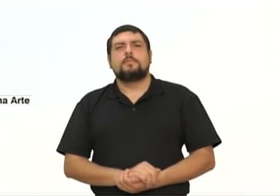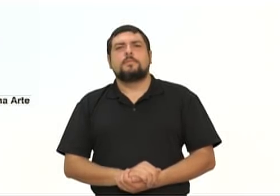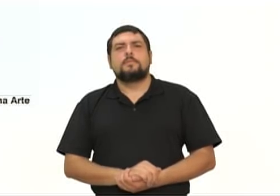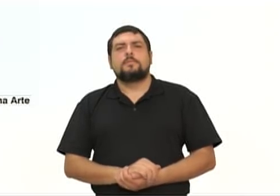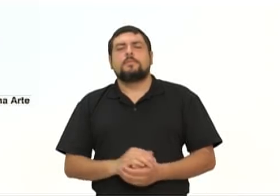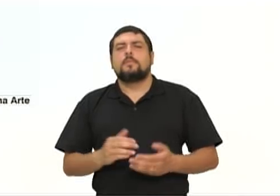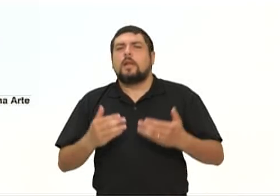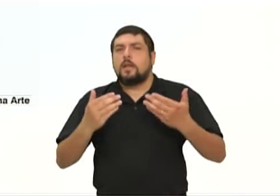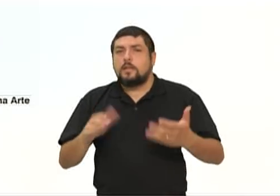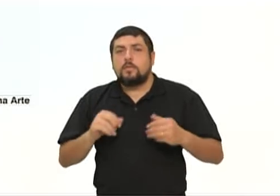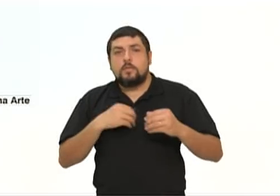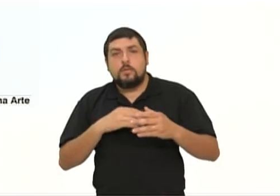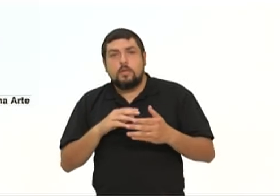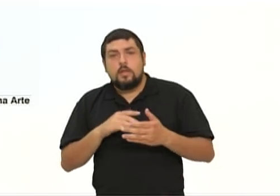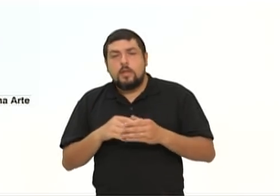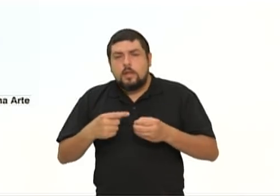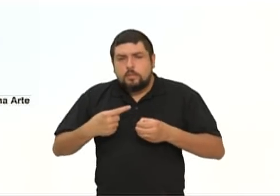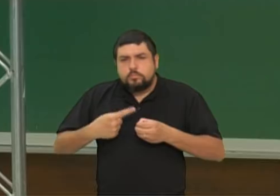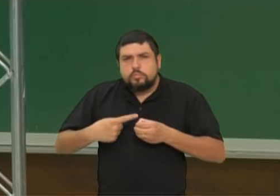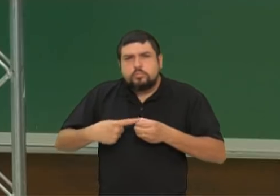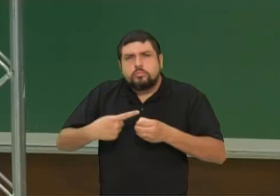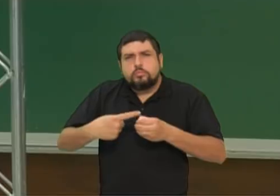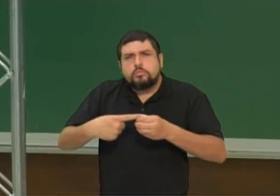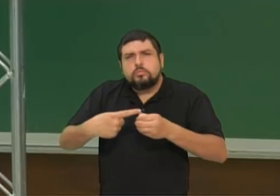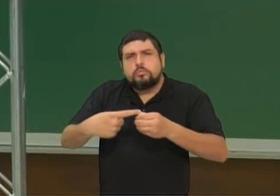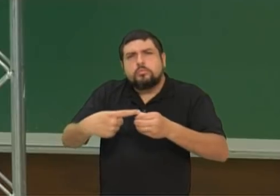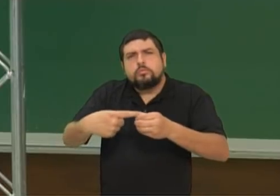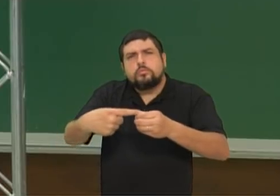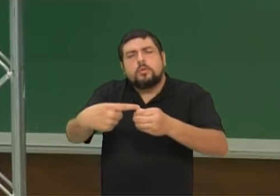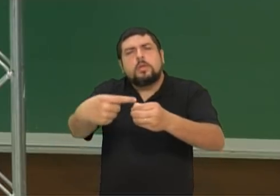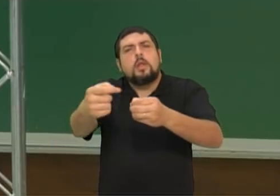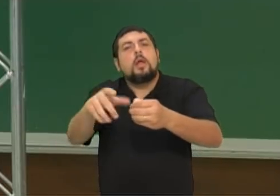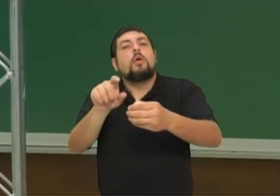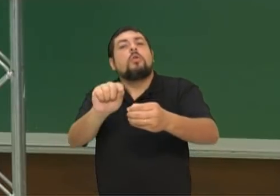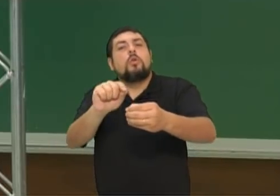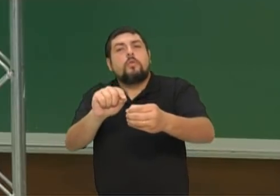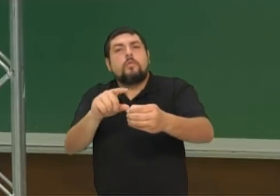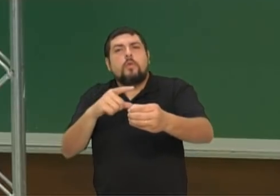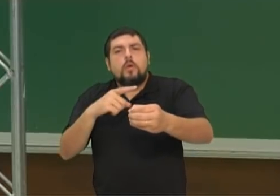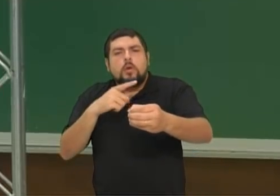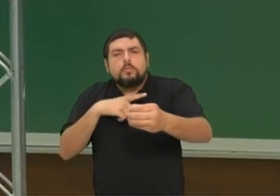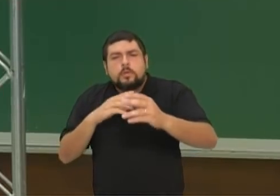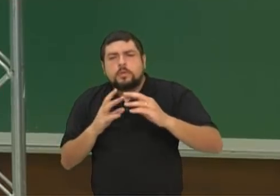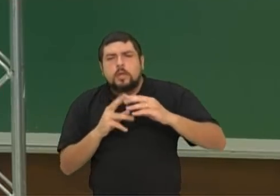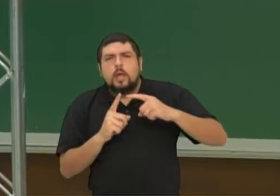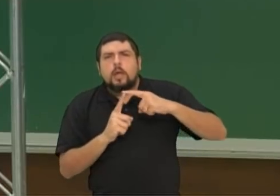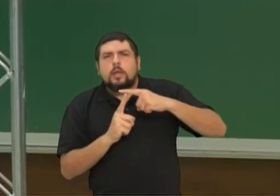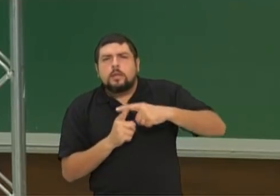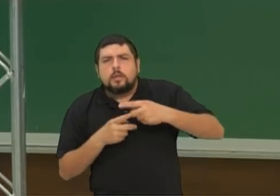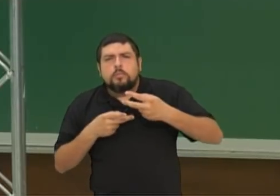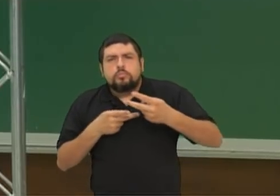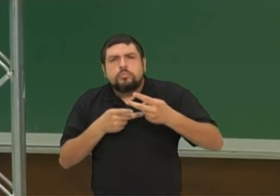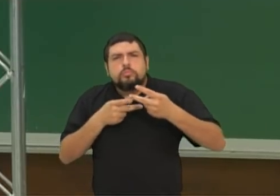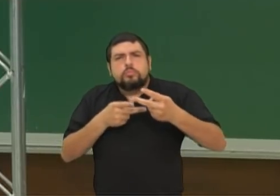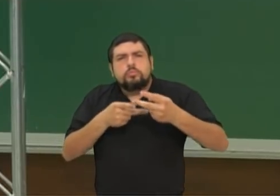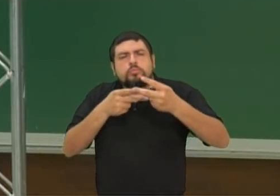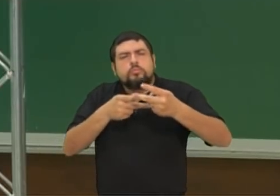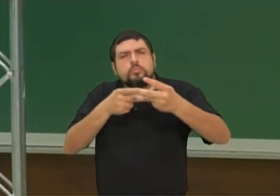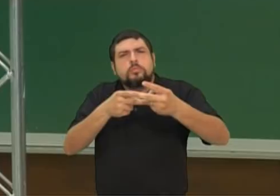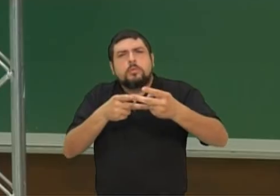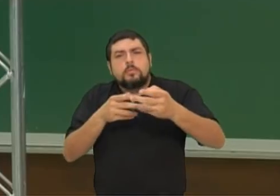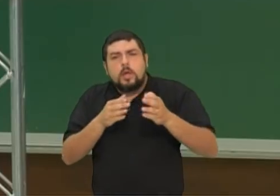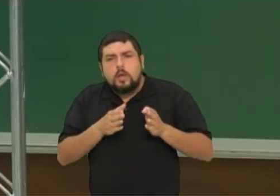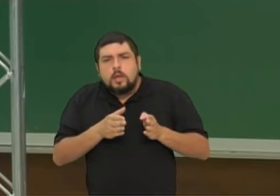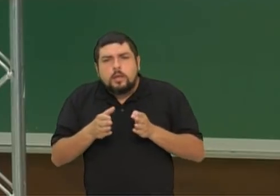santuários, algumas igrejas que fazem parte desse roteiro religioso do Paraná chamado de Rota